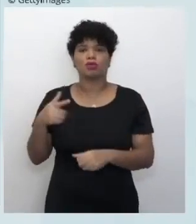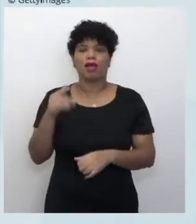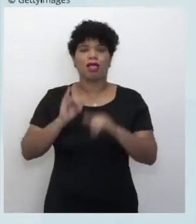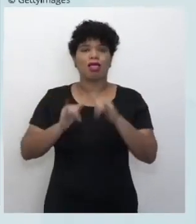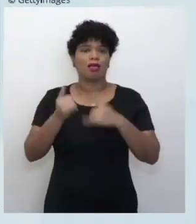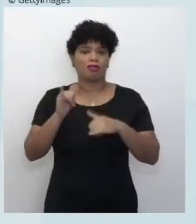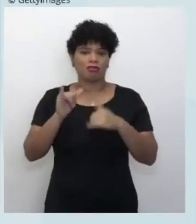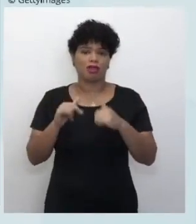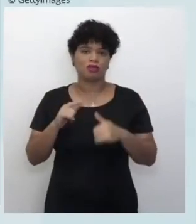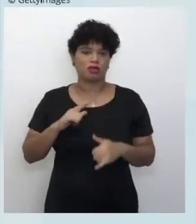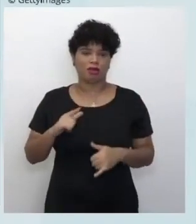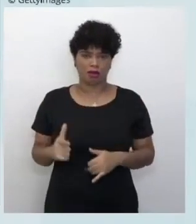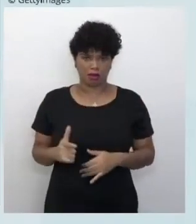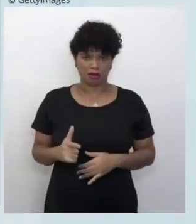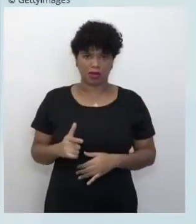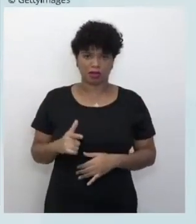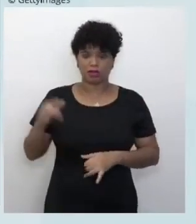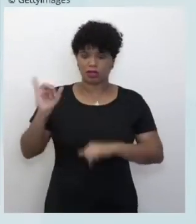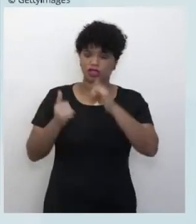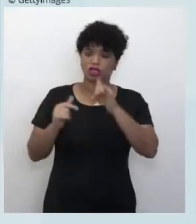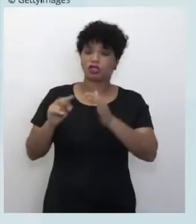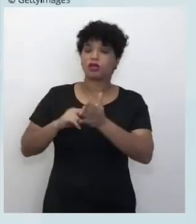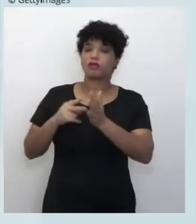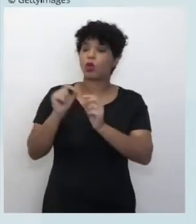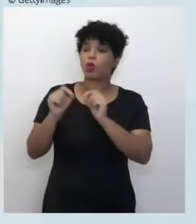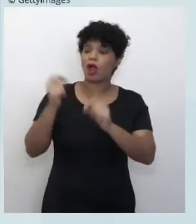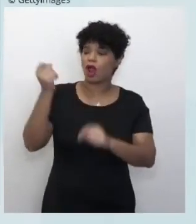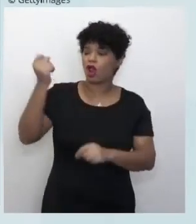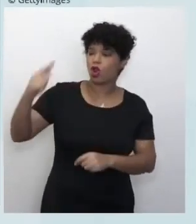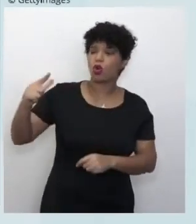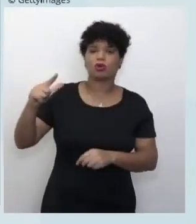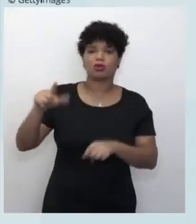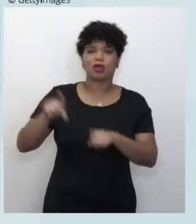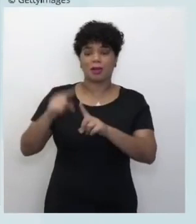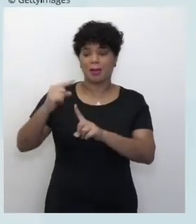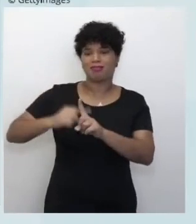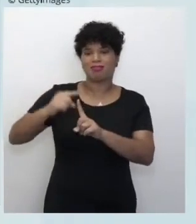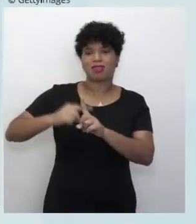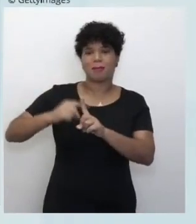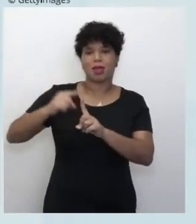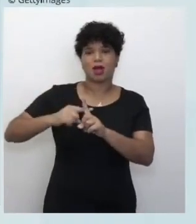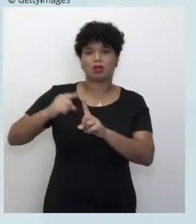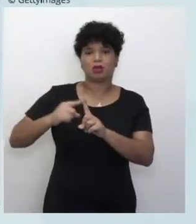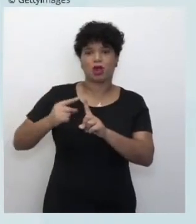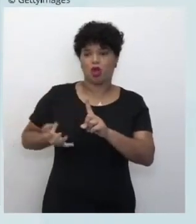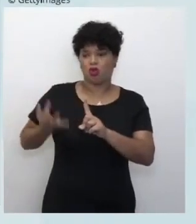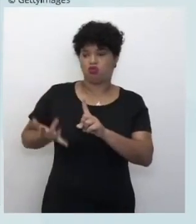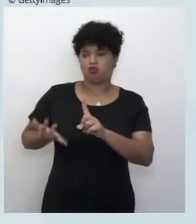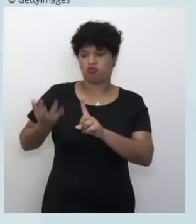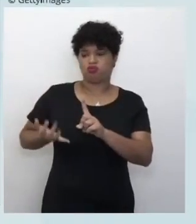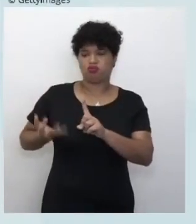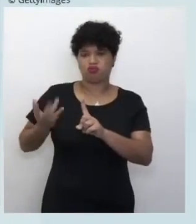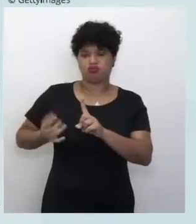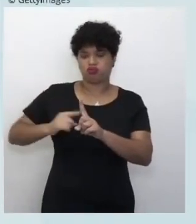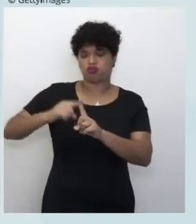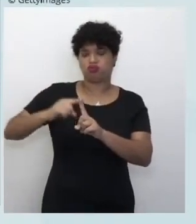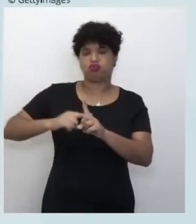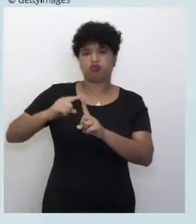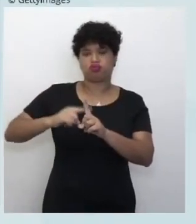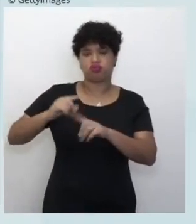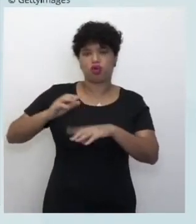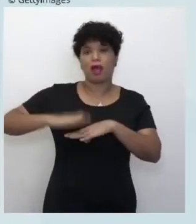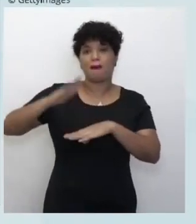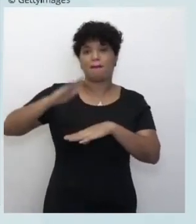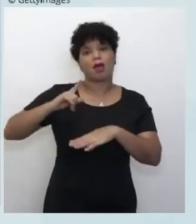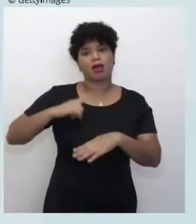energia luminosa e também energia térmica, porque está esquentando, está aquecendo, né,